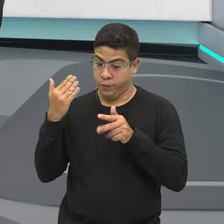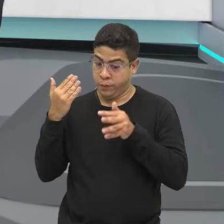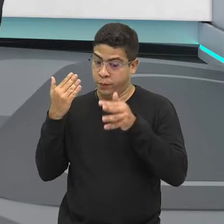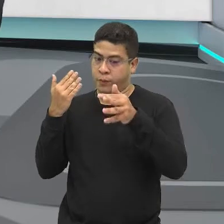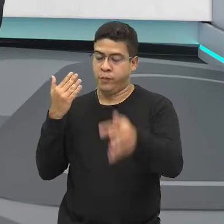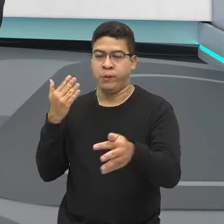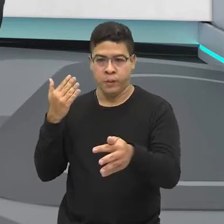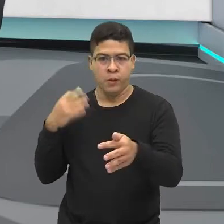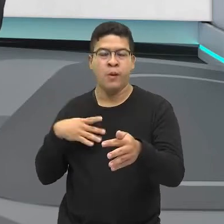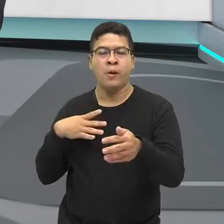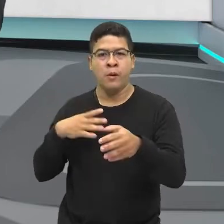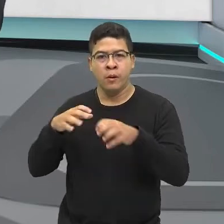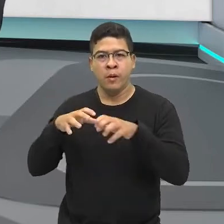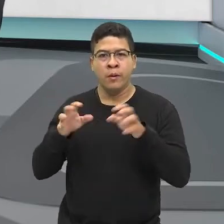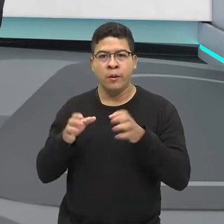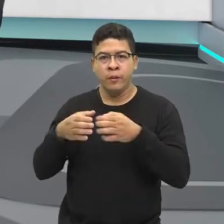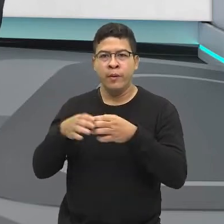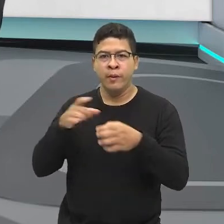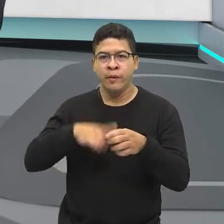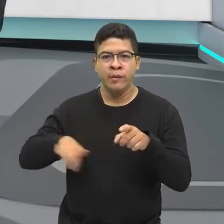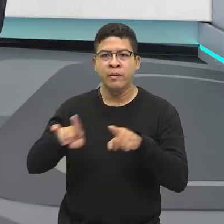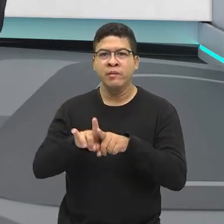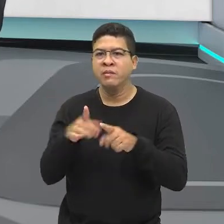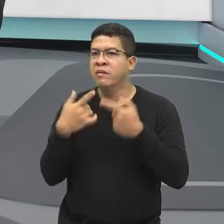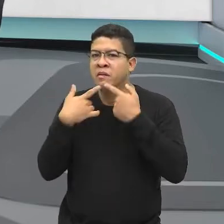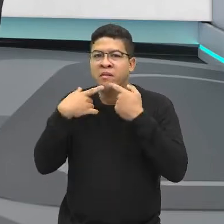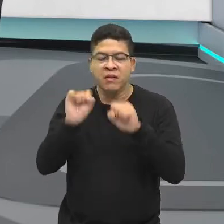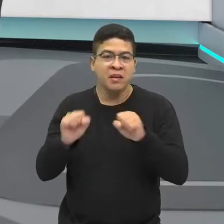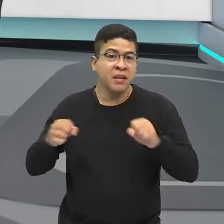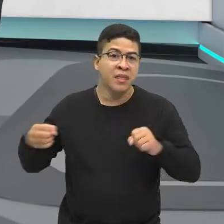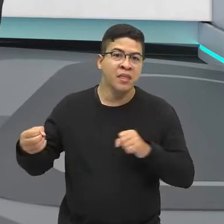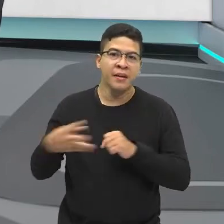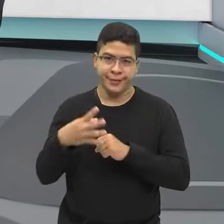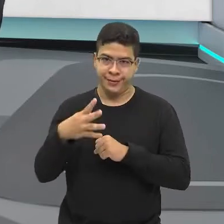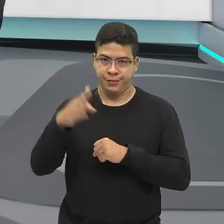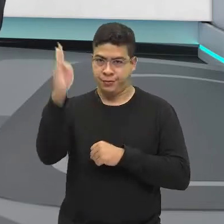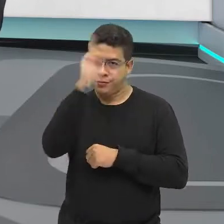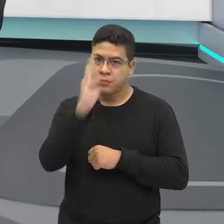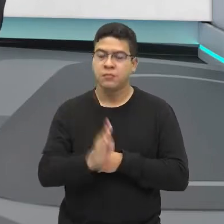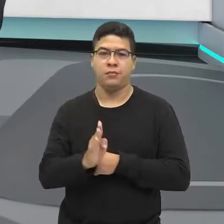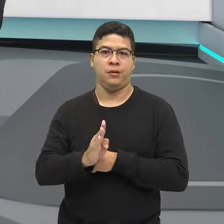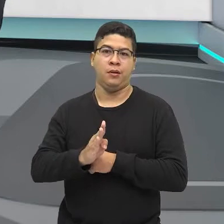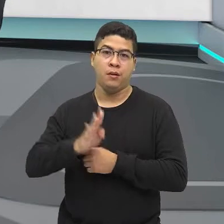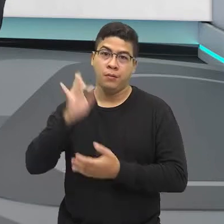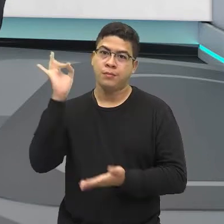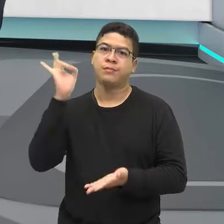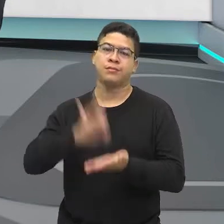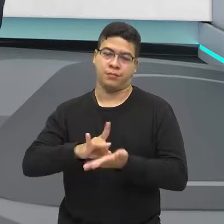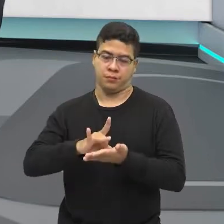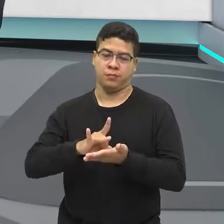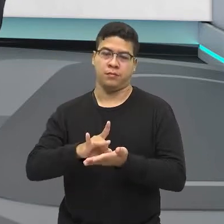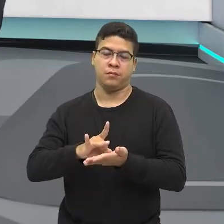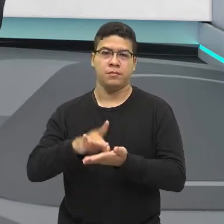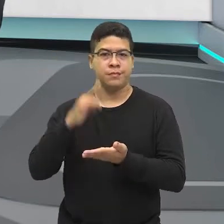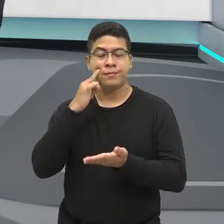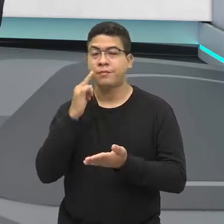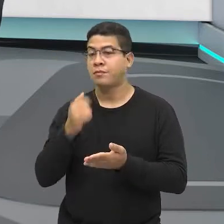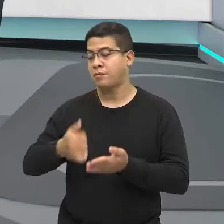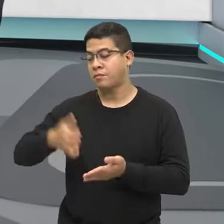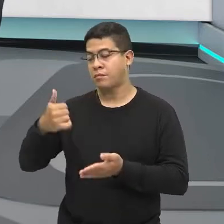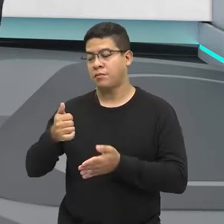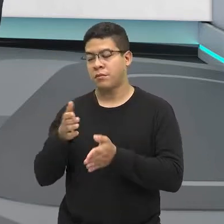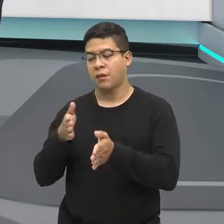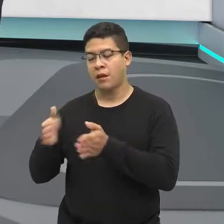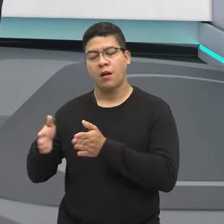as escolas passadas, criando uma nova linguagem, uma linguagem brasileira. Essa primeira geração ela vai estar focada aí